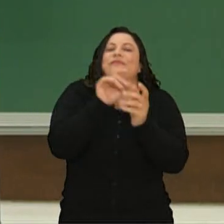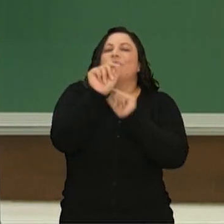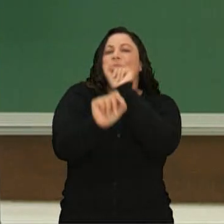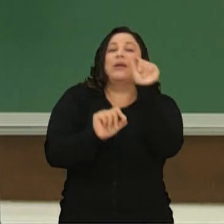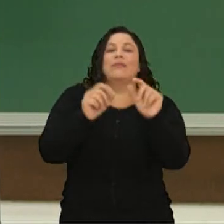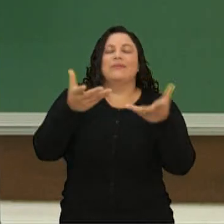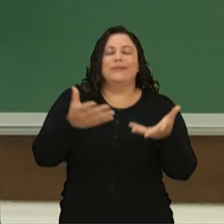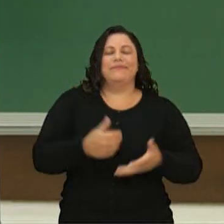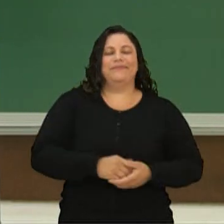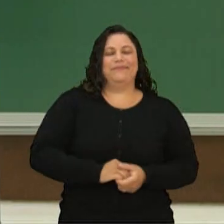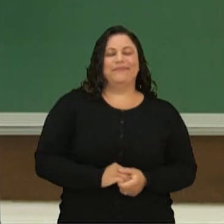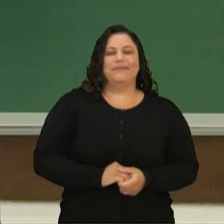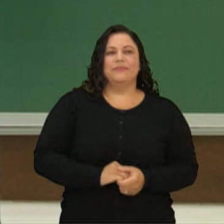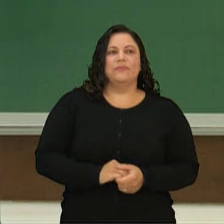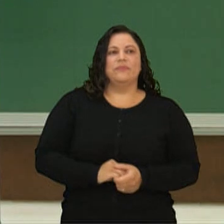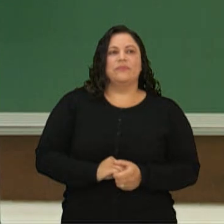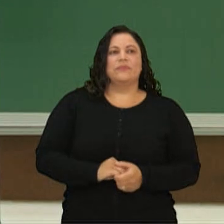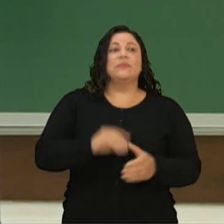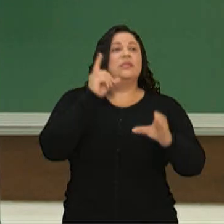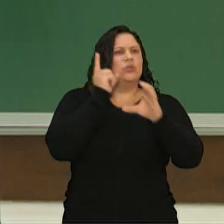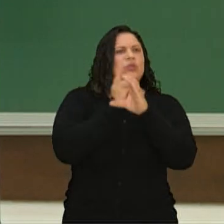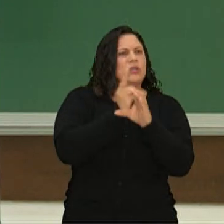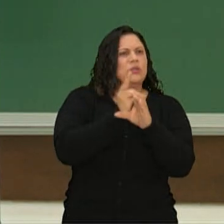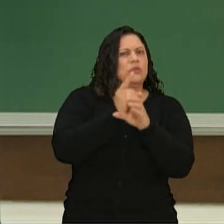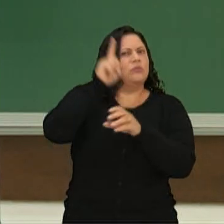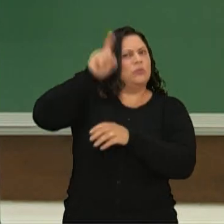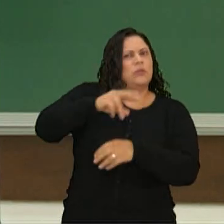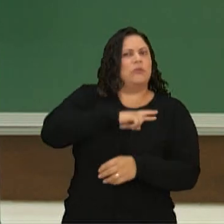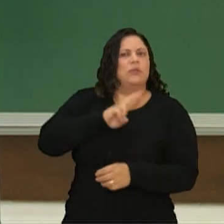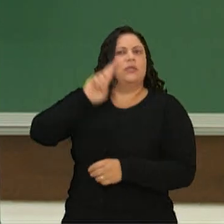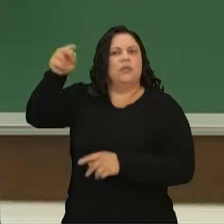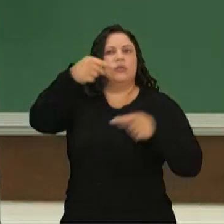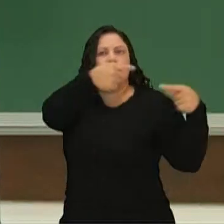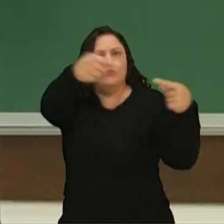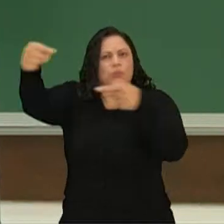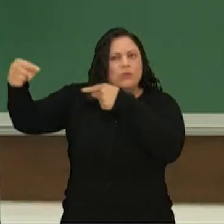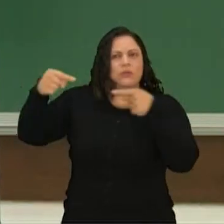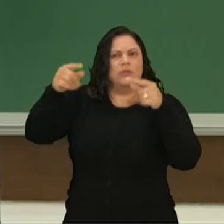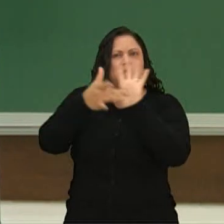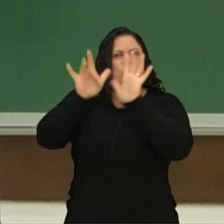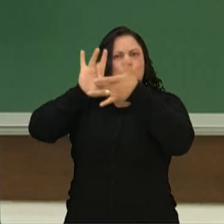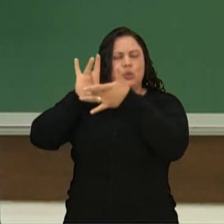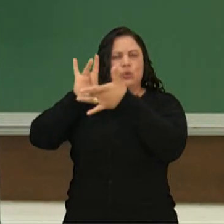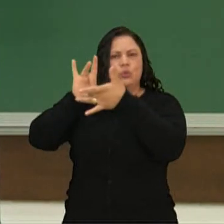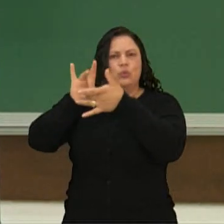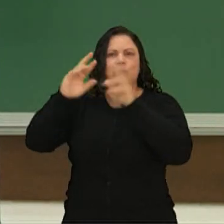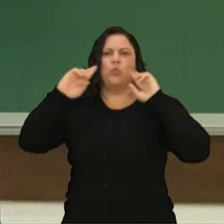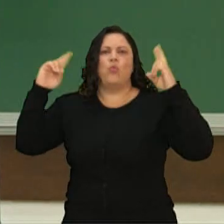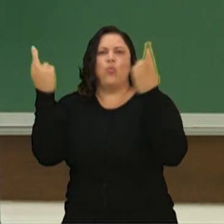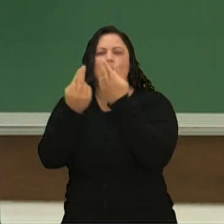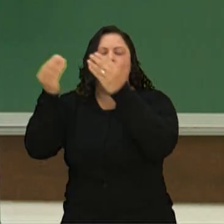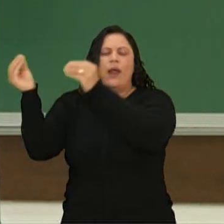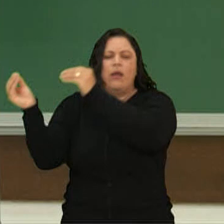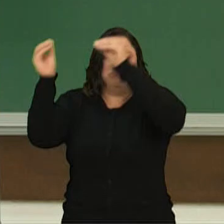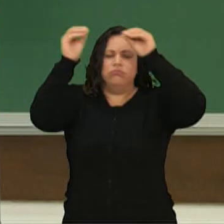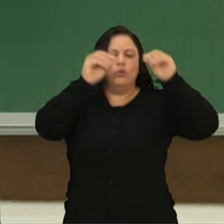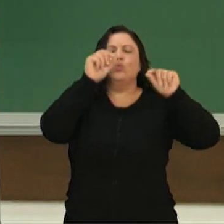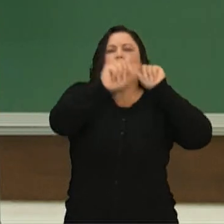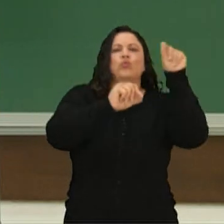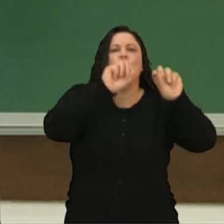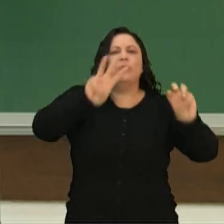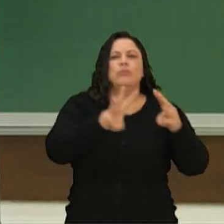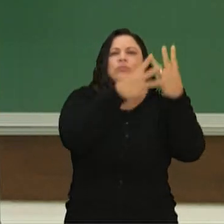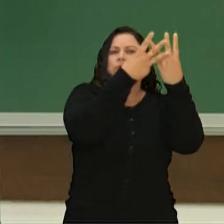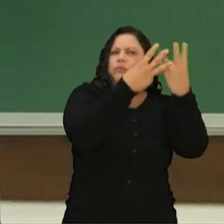religião política em que Jesus queria instituir seu reino divino sobre os judeus? Questão letra